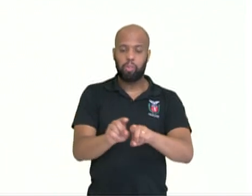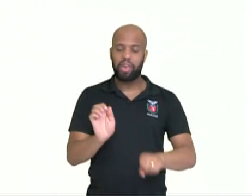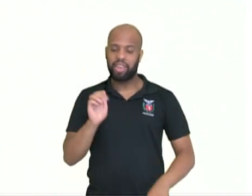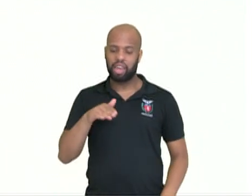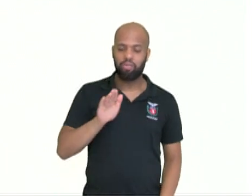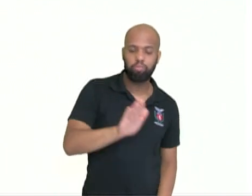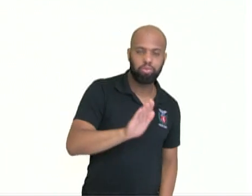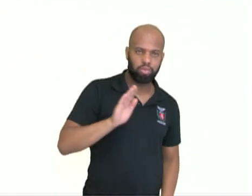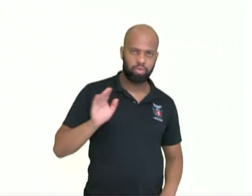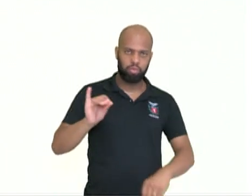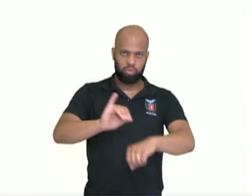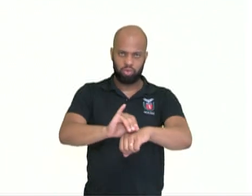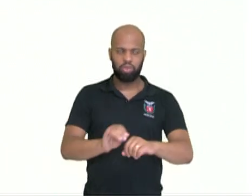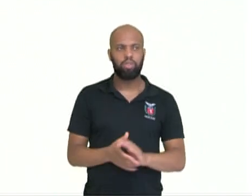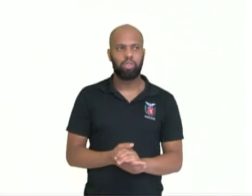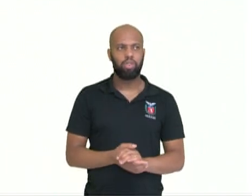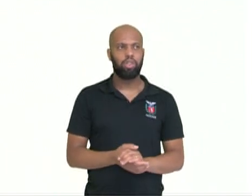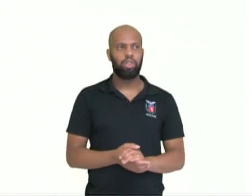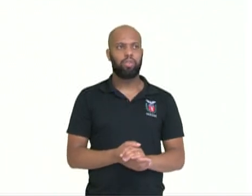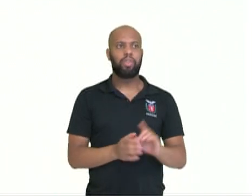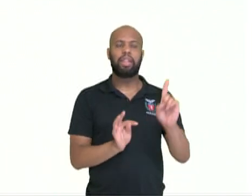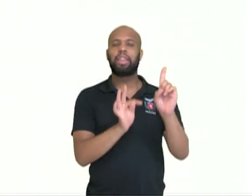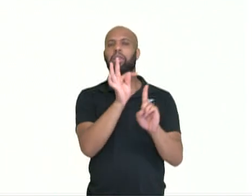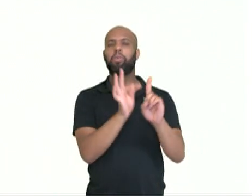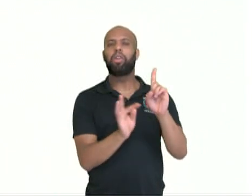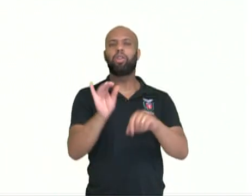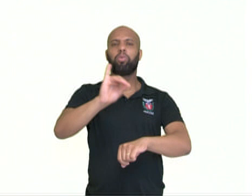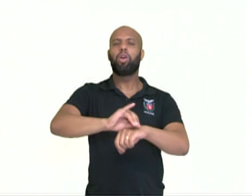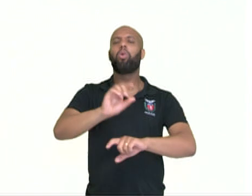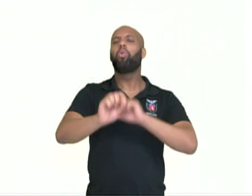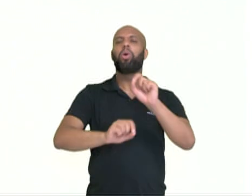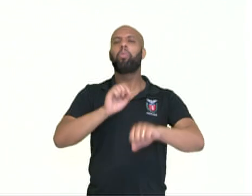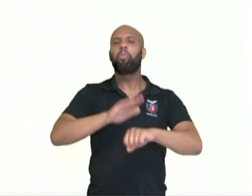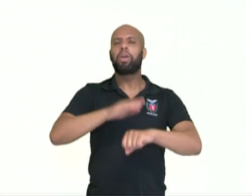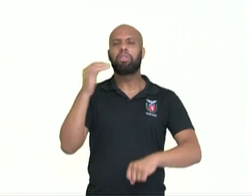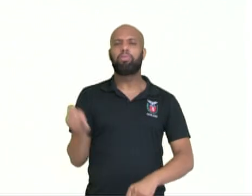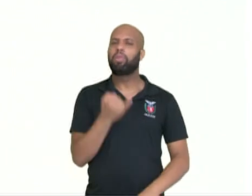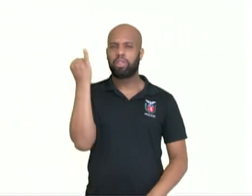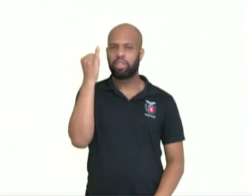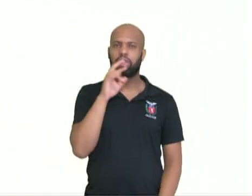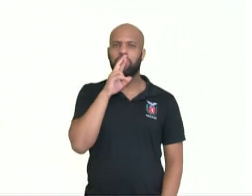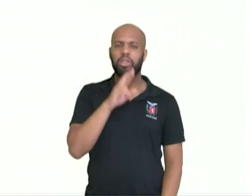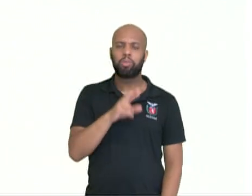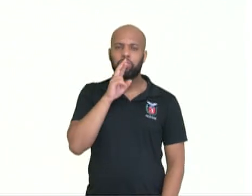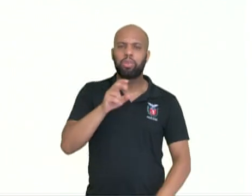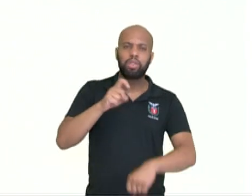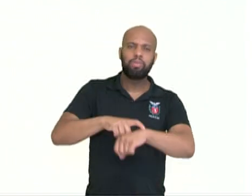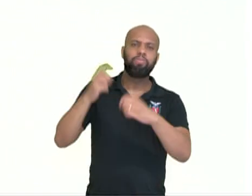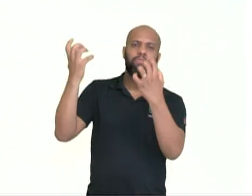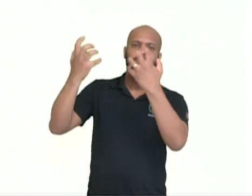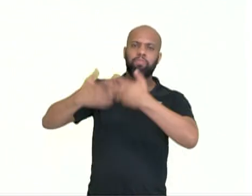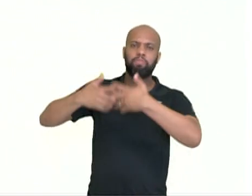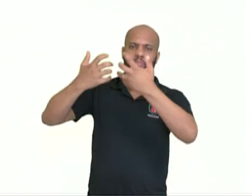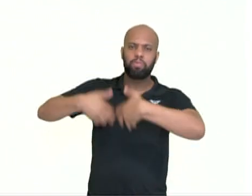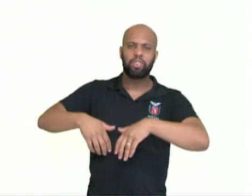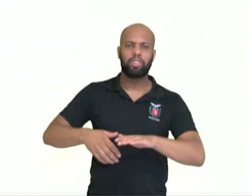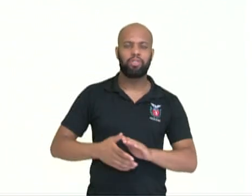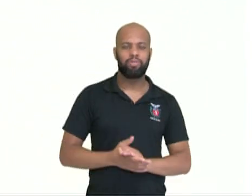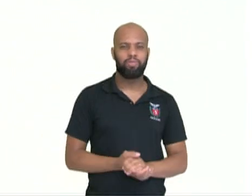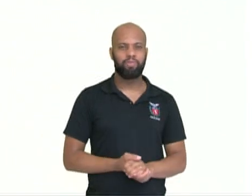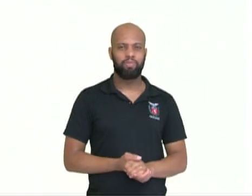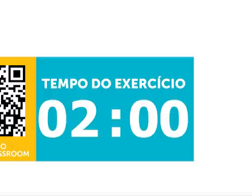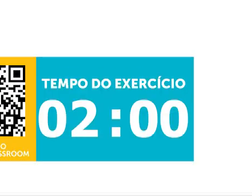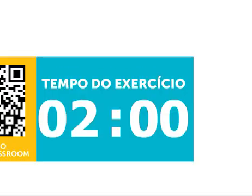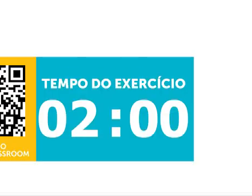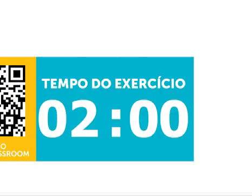objeto, a temperatura do objeto. Tempo para vocês responderem. O que você acha que é mais importante?